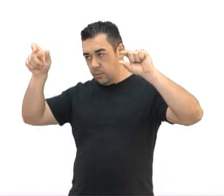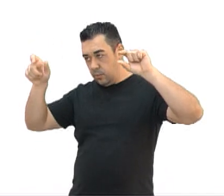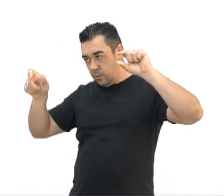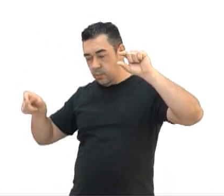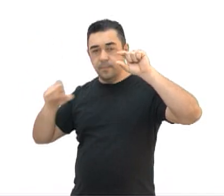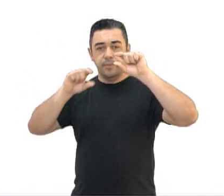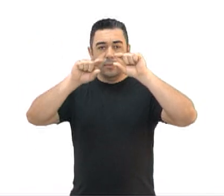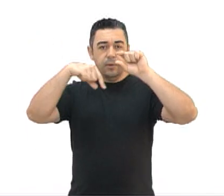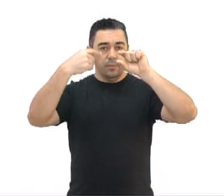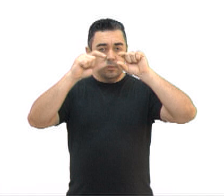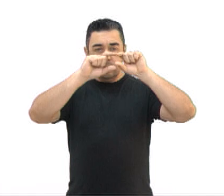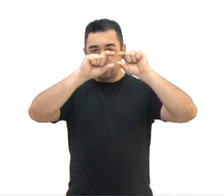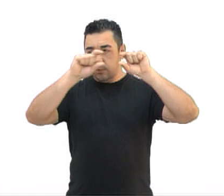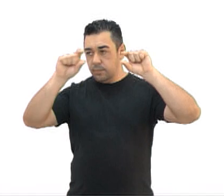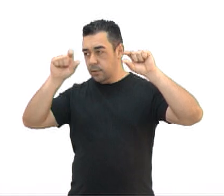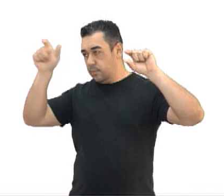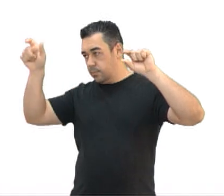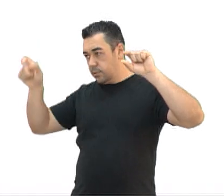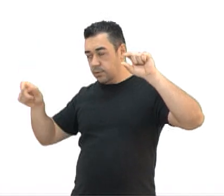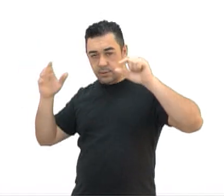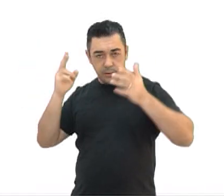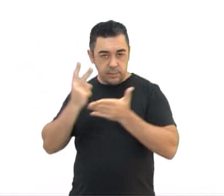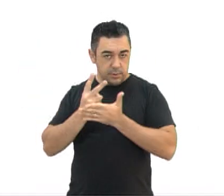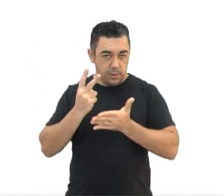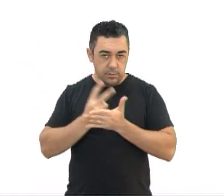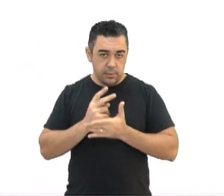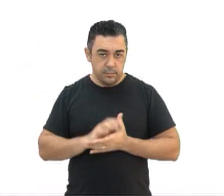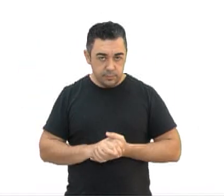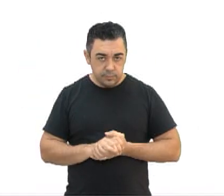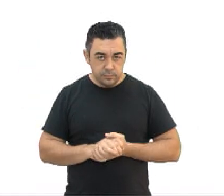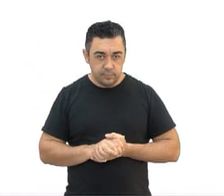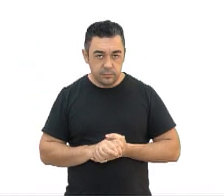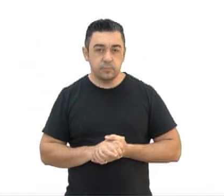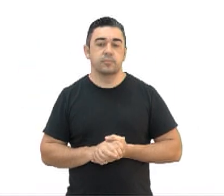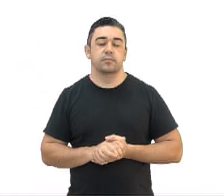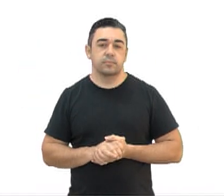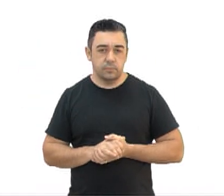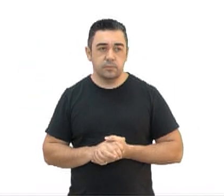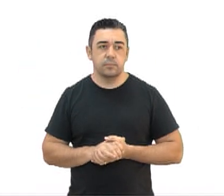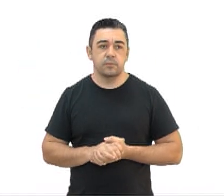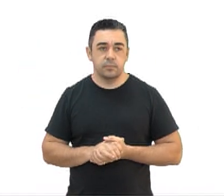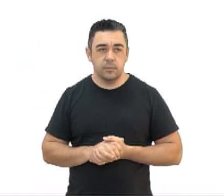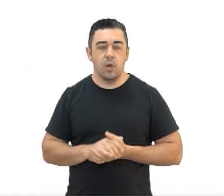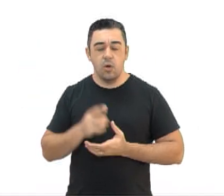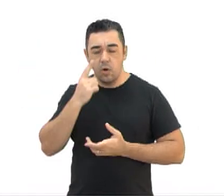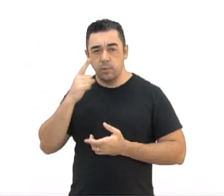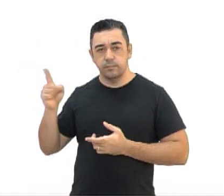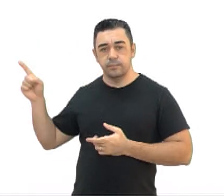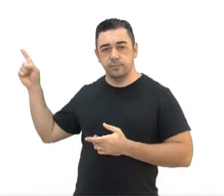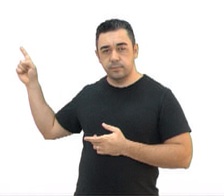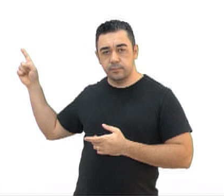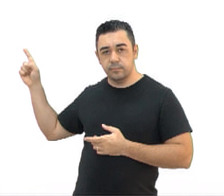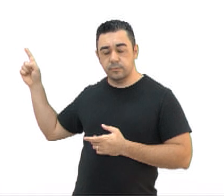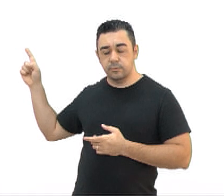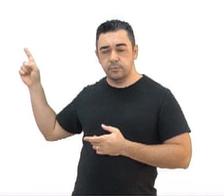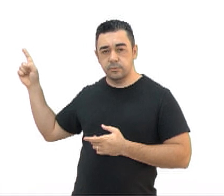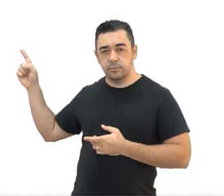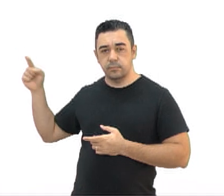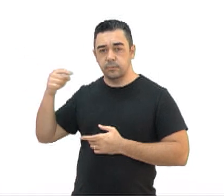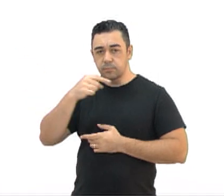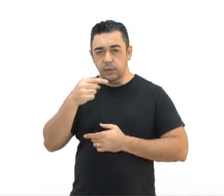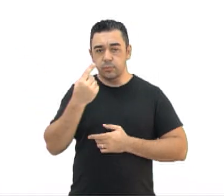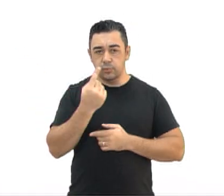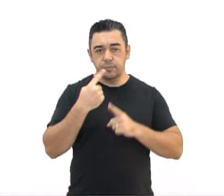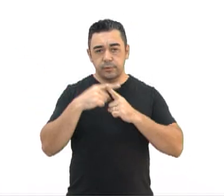a primeira linha com a segunda coluna. Vou fazer lá, menos 1 vezes 2,